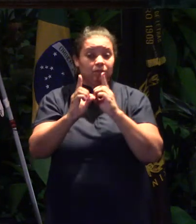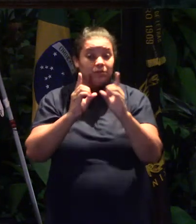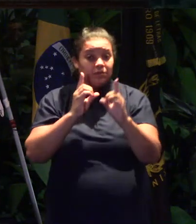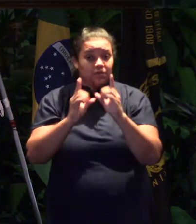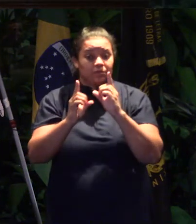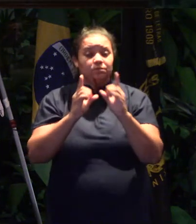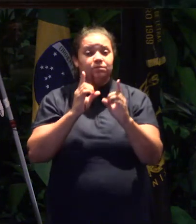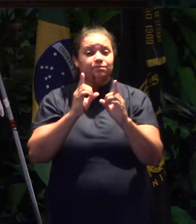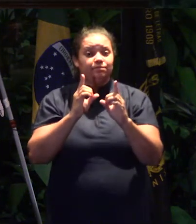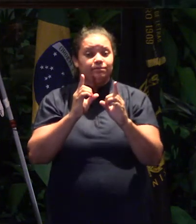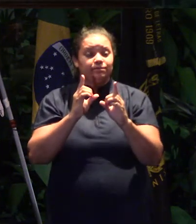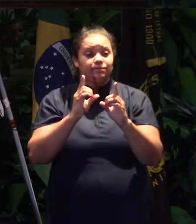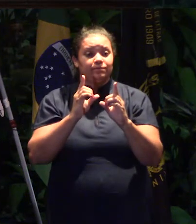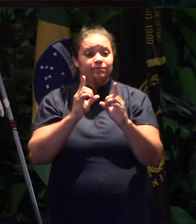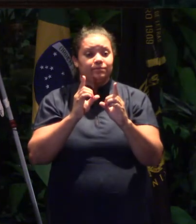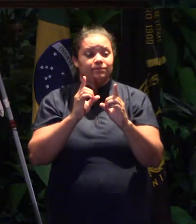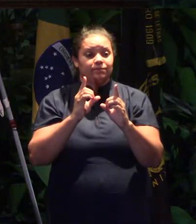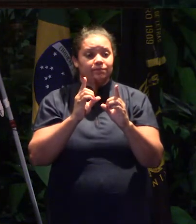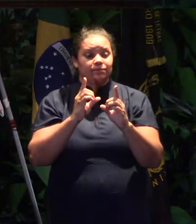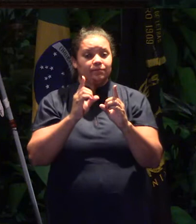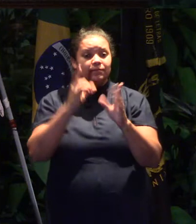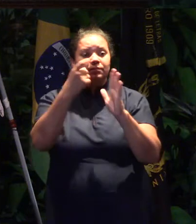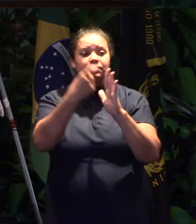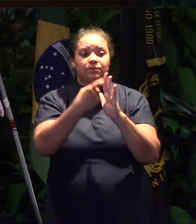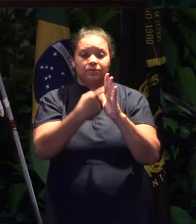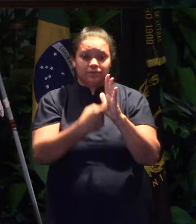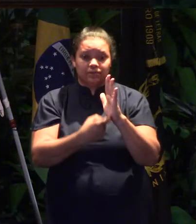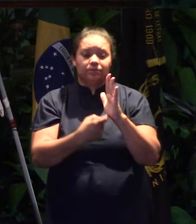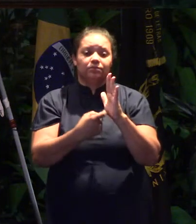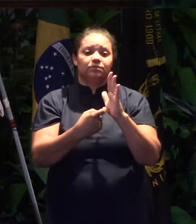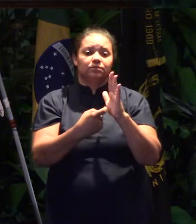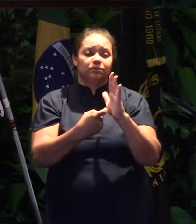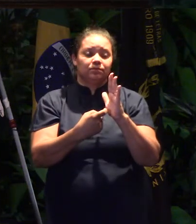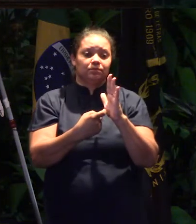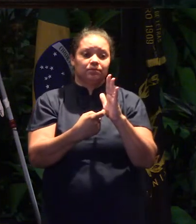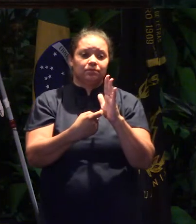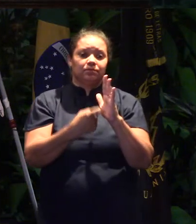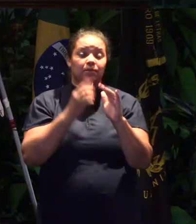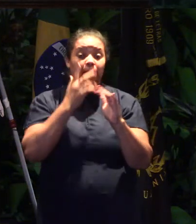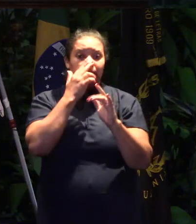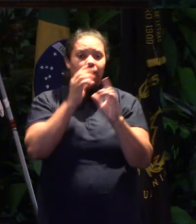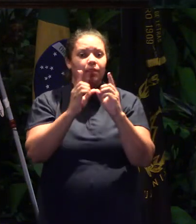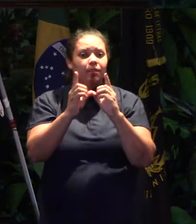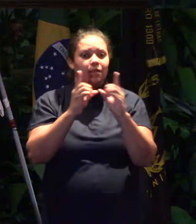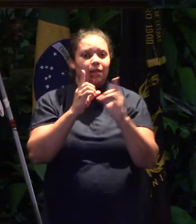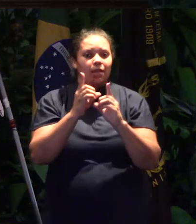assim, né? É um pouco o tom, né, do texto tem a ver com esse tom de diálogo que a rede